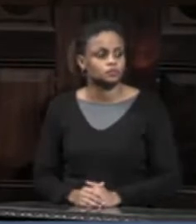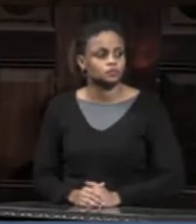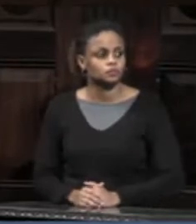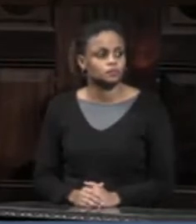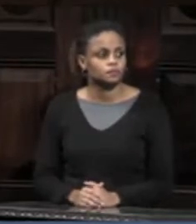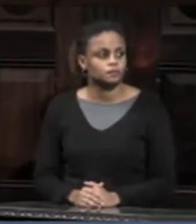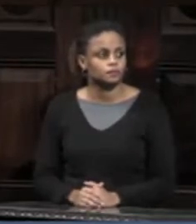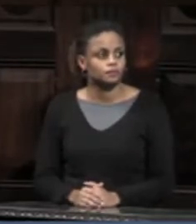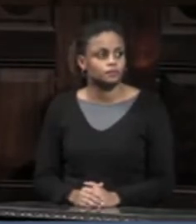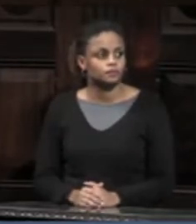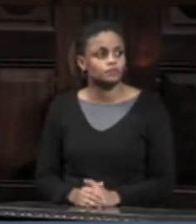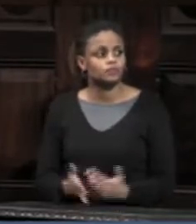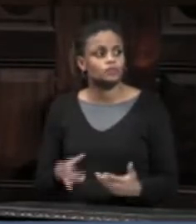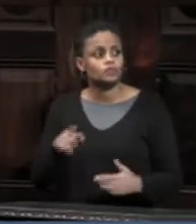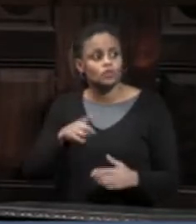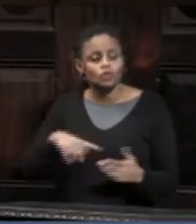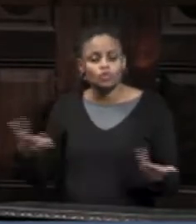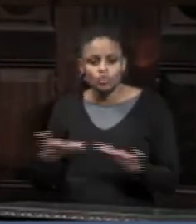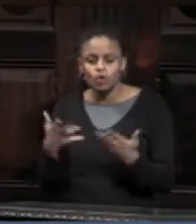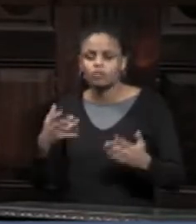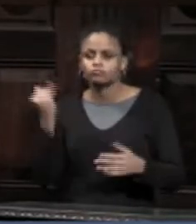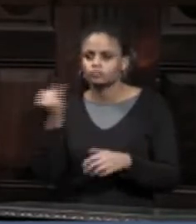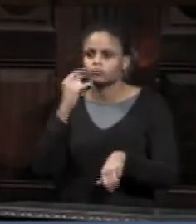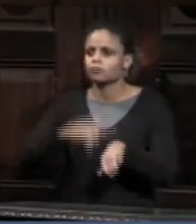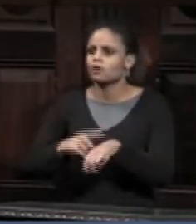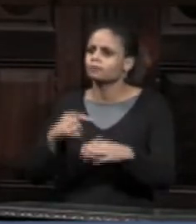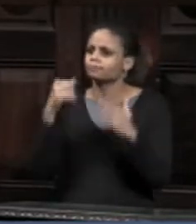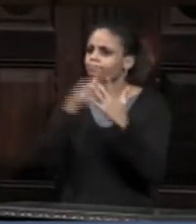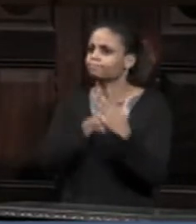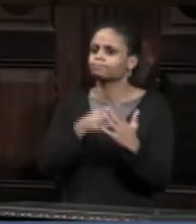Então, esse é um momento de luta,